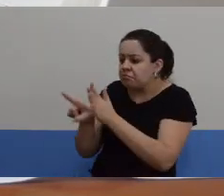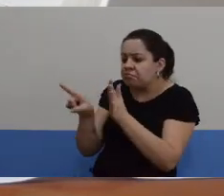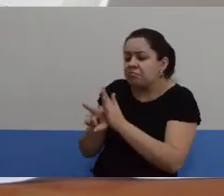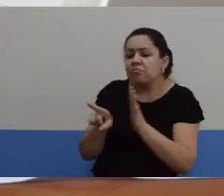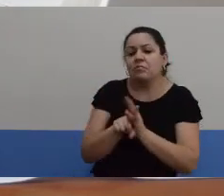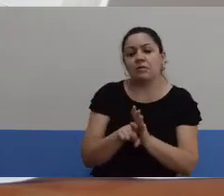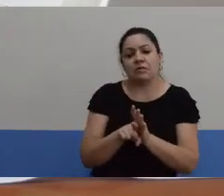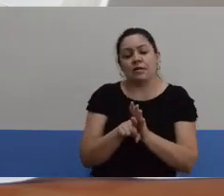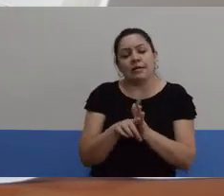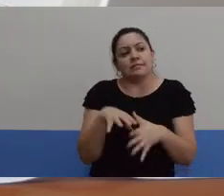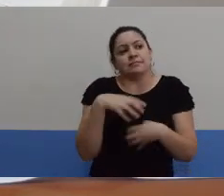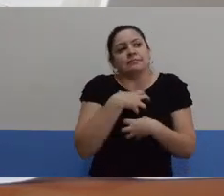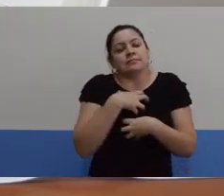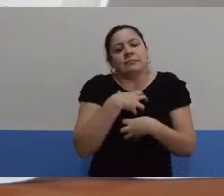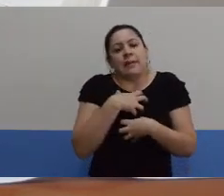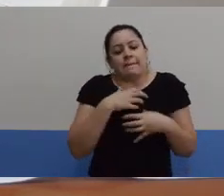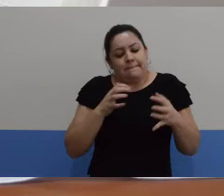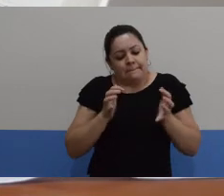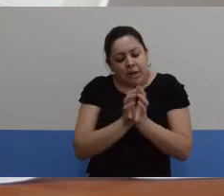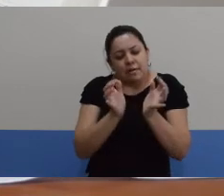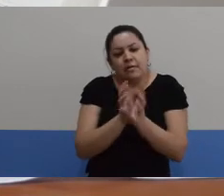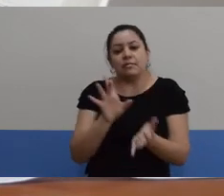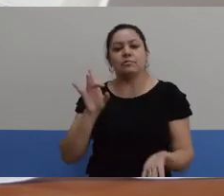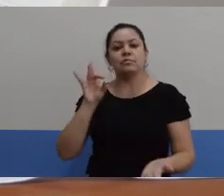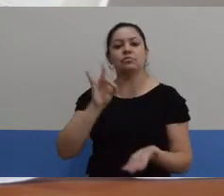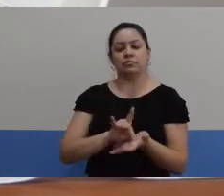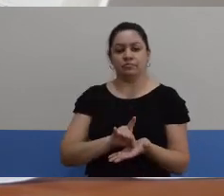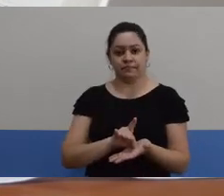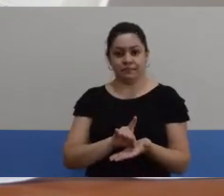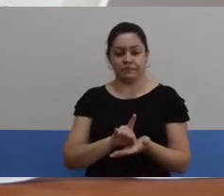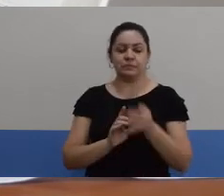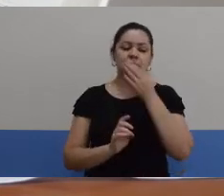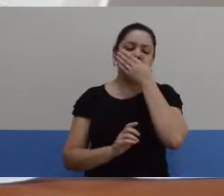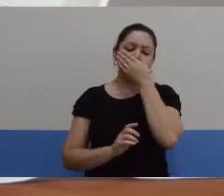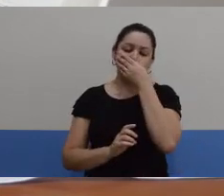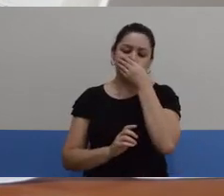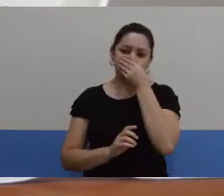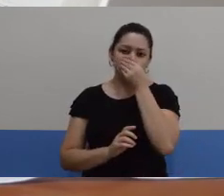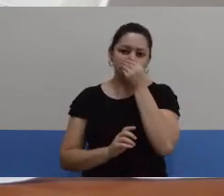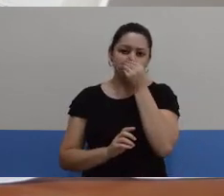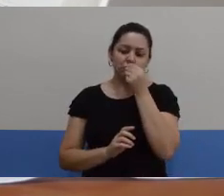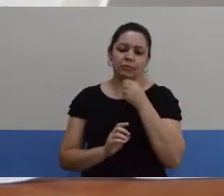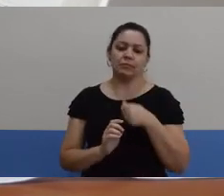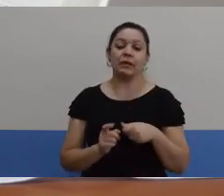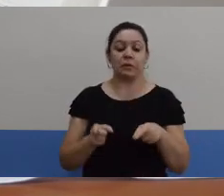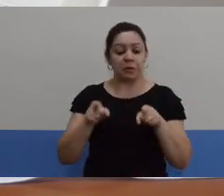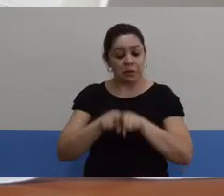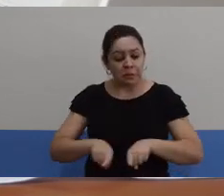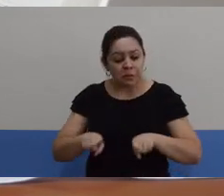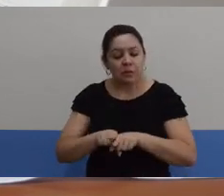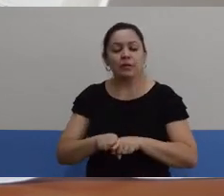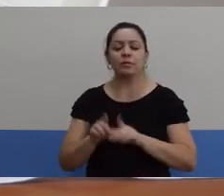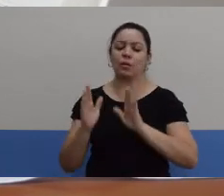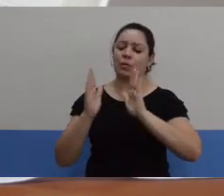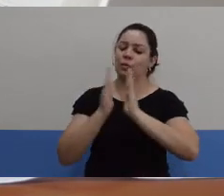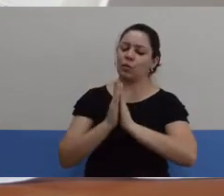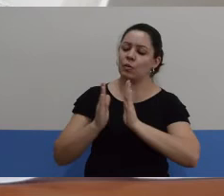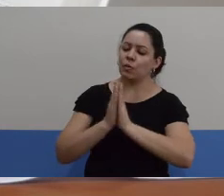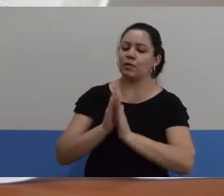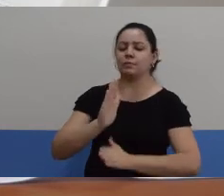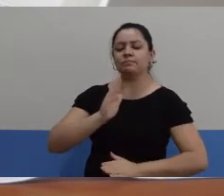sinta sempre parte. E aí, eu repito, a oração, a espiritualidade